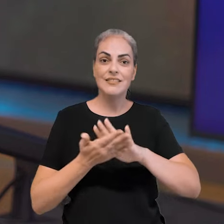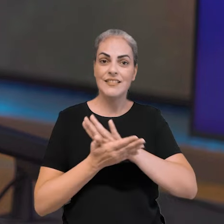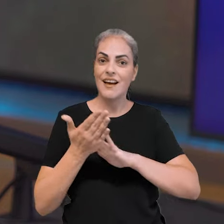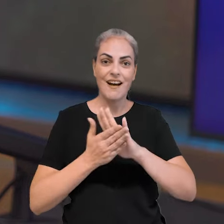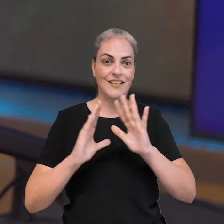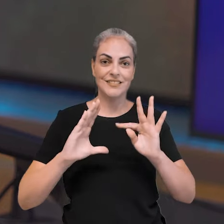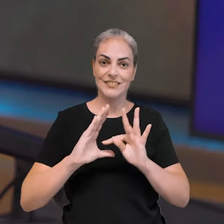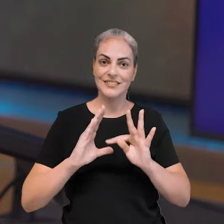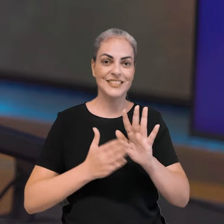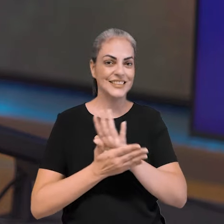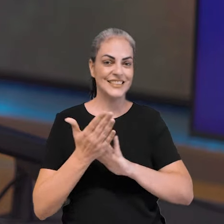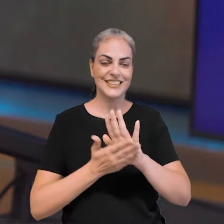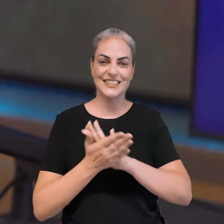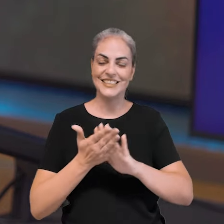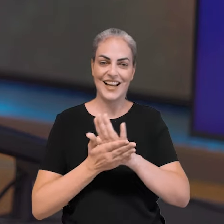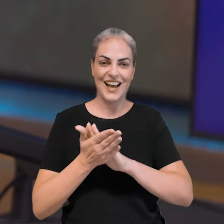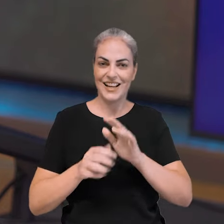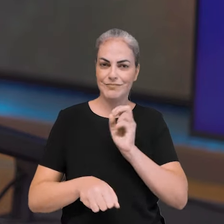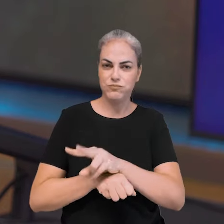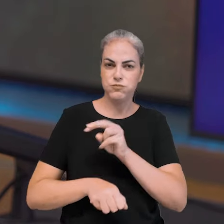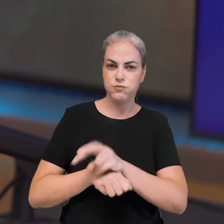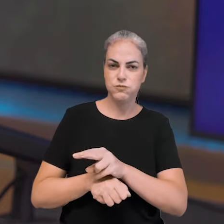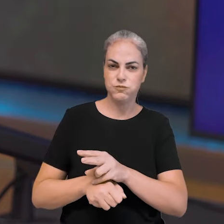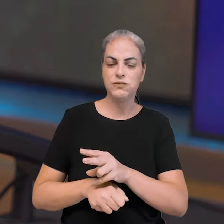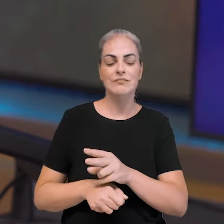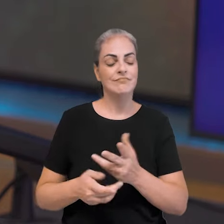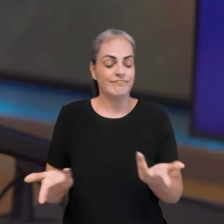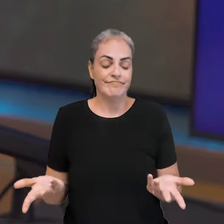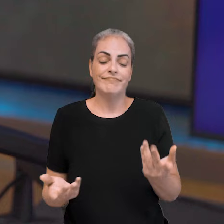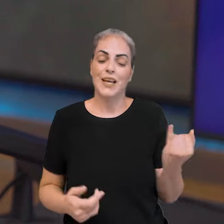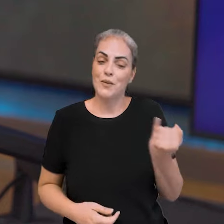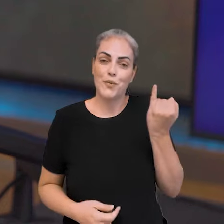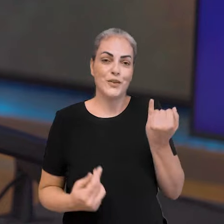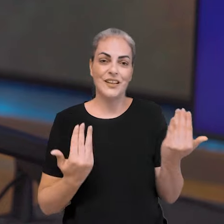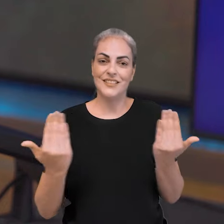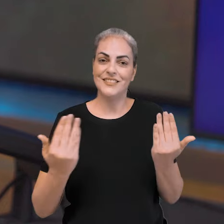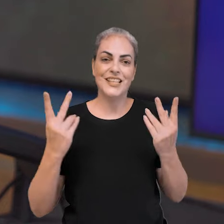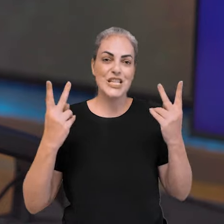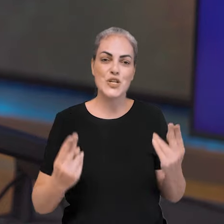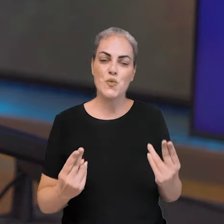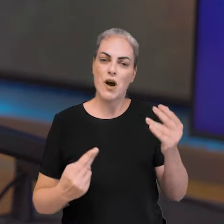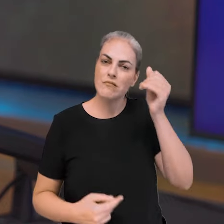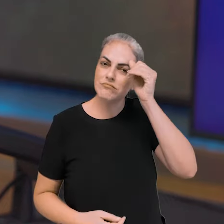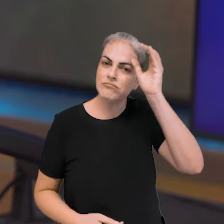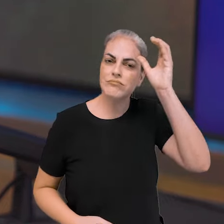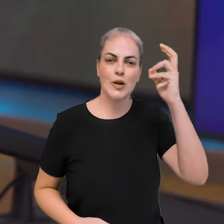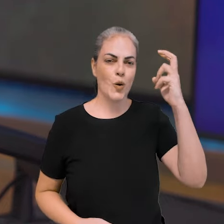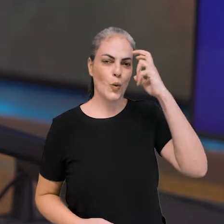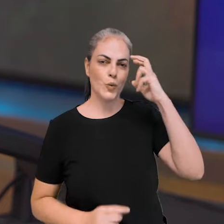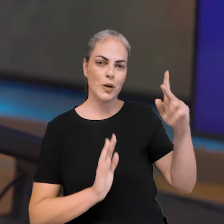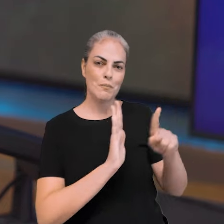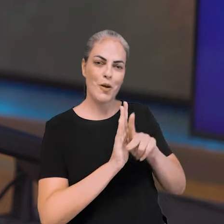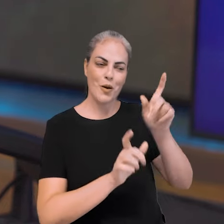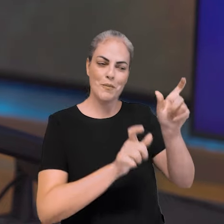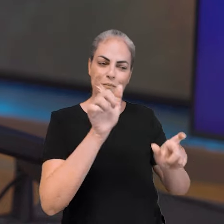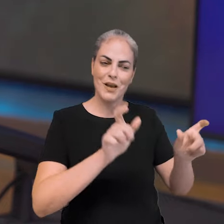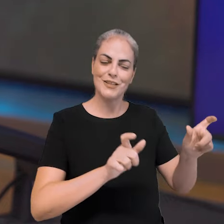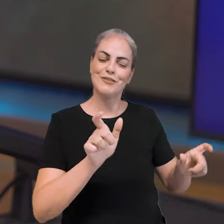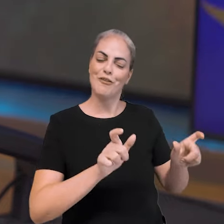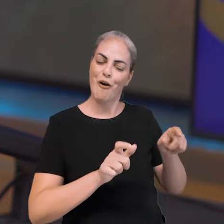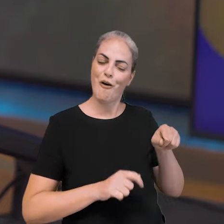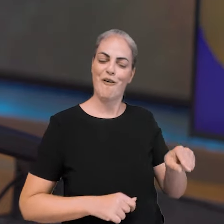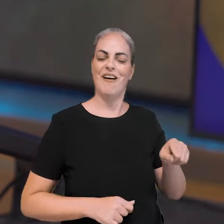de transgênicos e agrotóxicos, é tão importante quanto a valorização dos saberes e culturas da população que